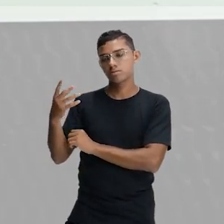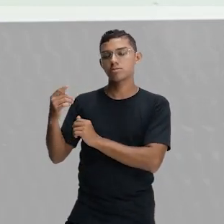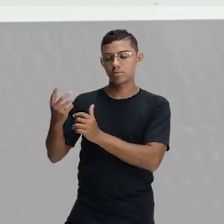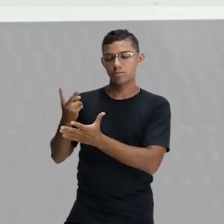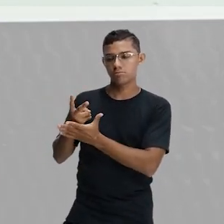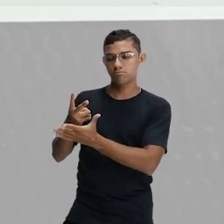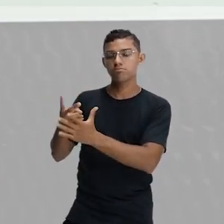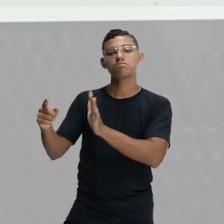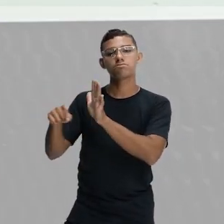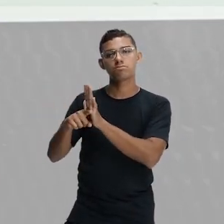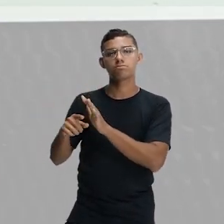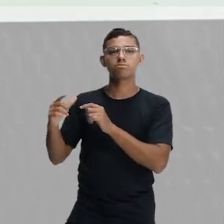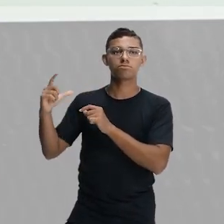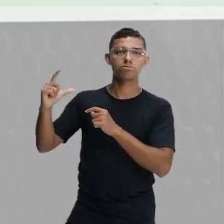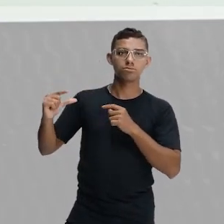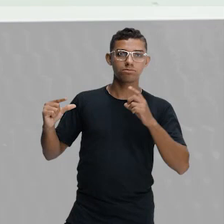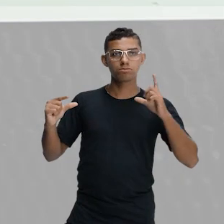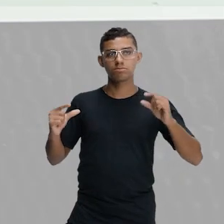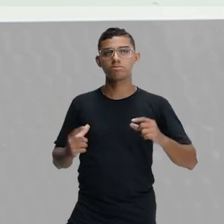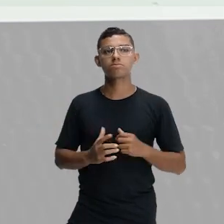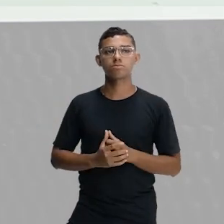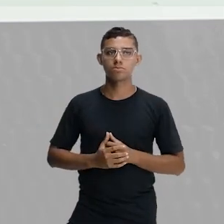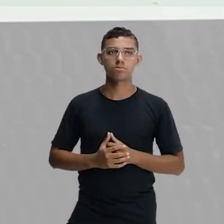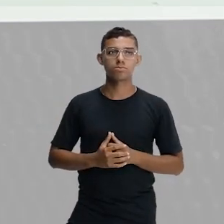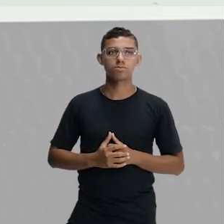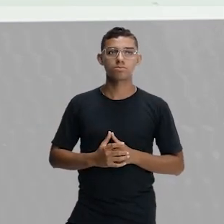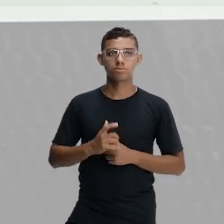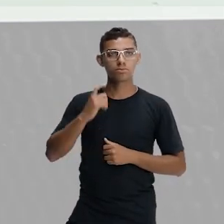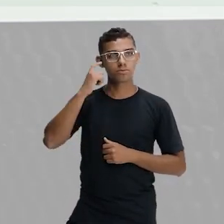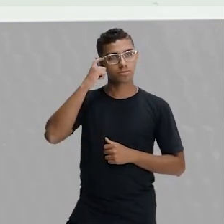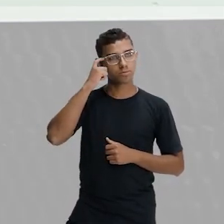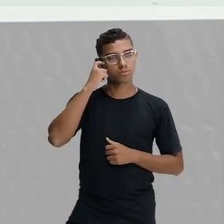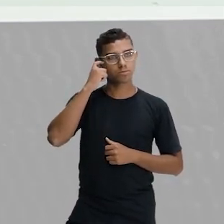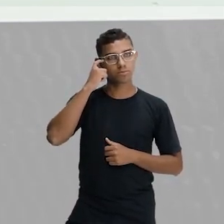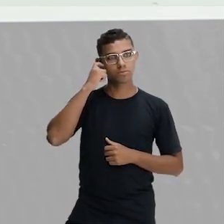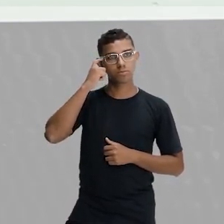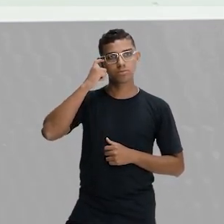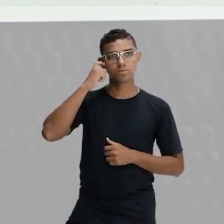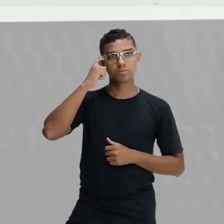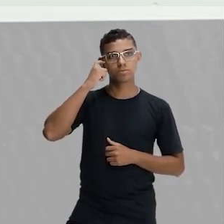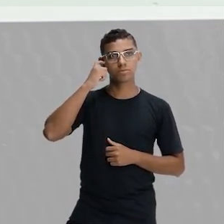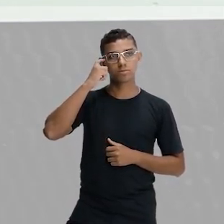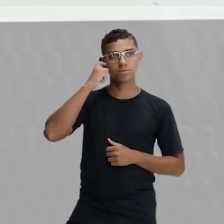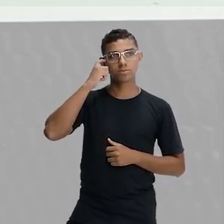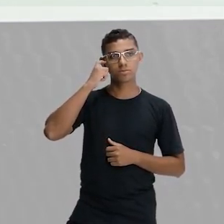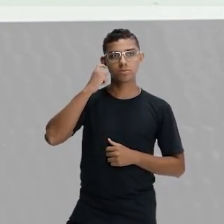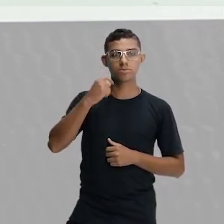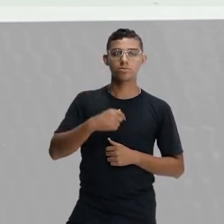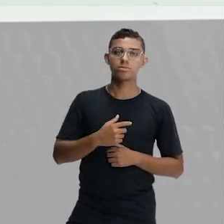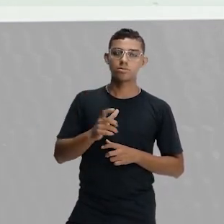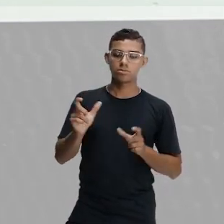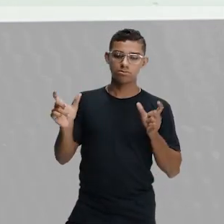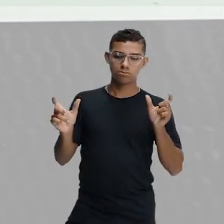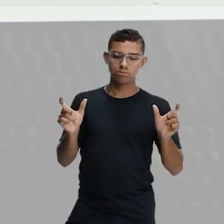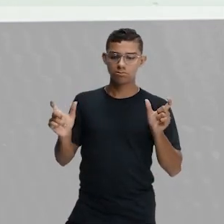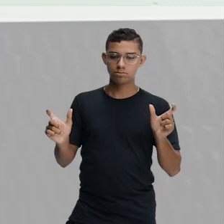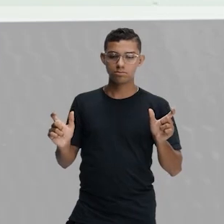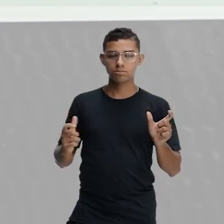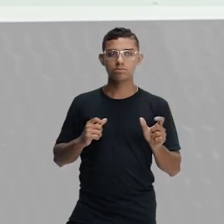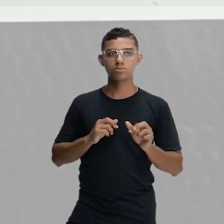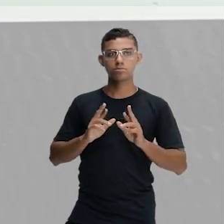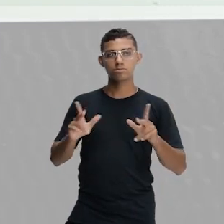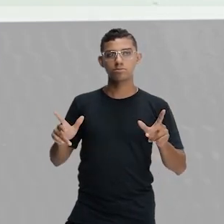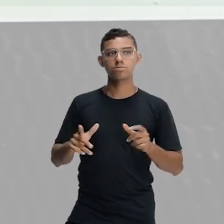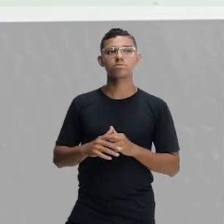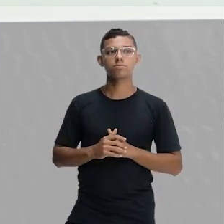forma. Agora, só que com menos cargas livres, né? Com menos elétrons livres. Aqui nós temos uma quantidade de elétrons livres, que lá nós vamos ter uma